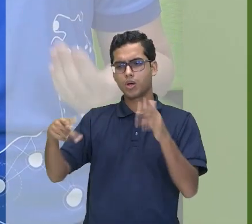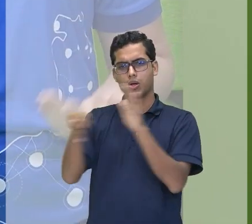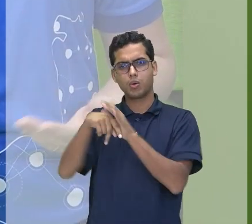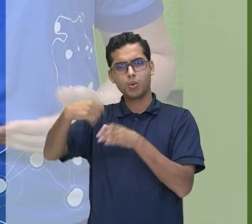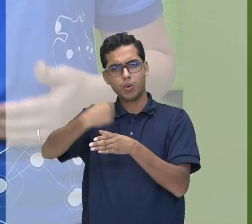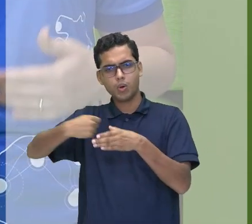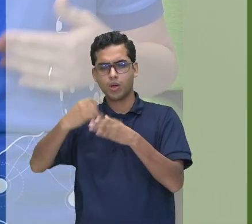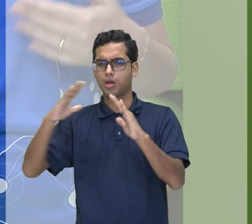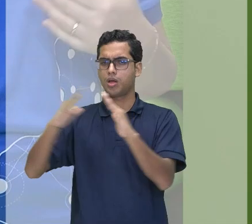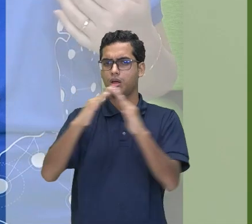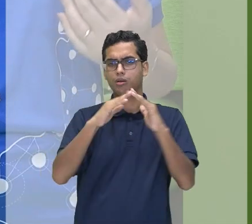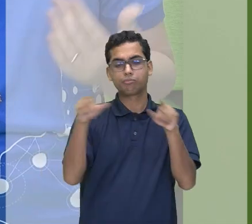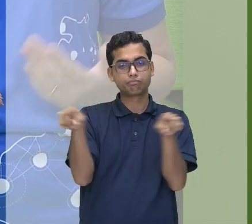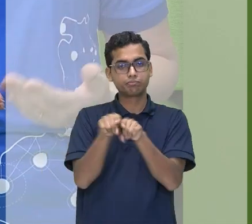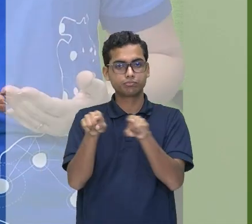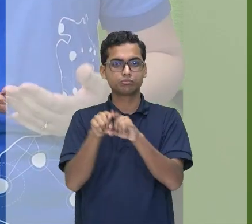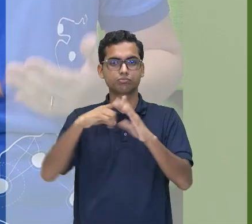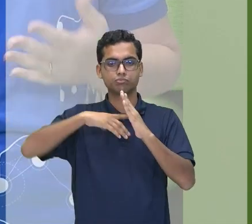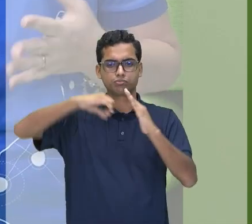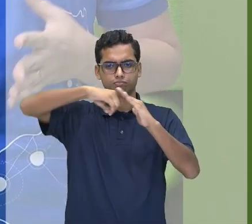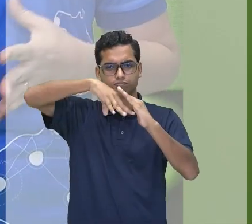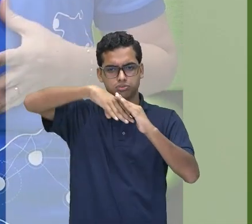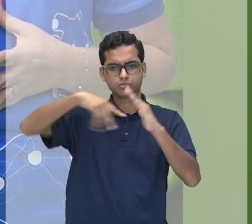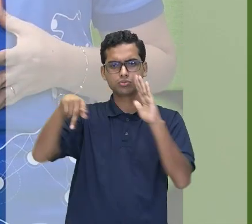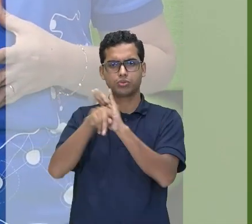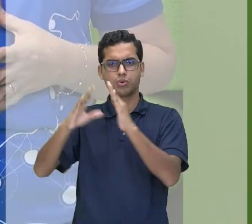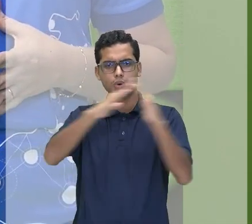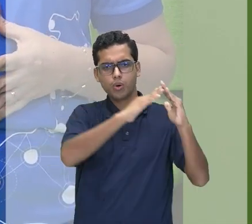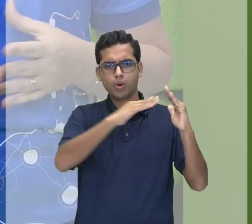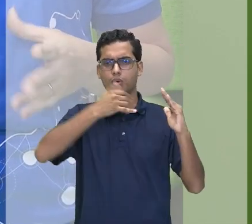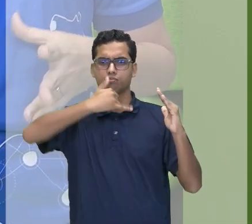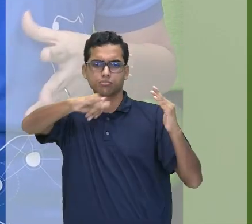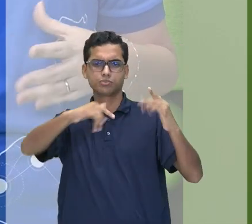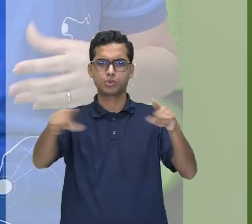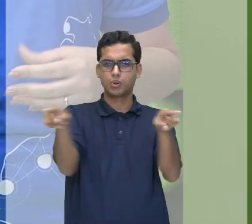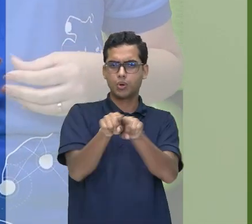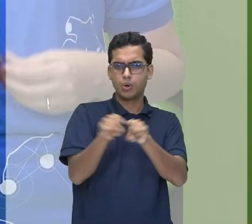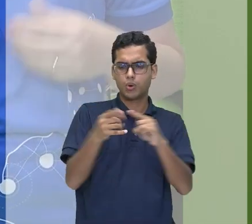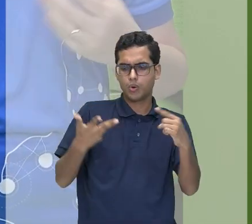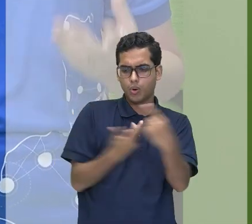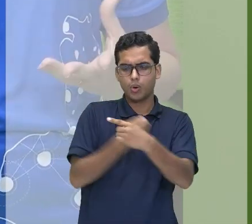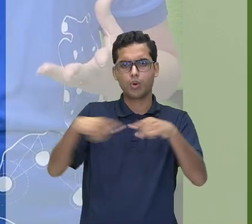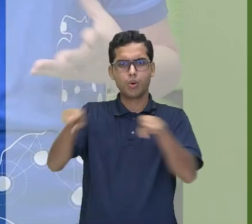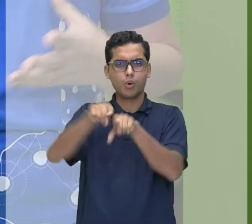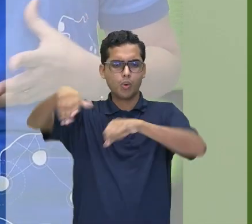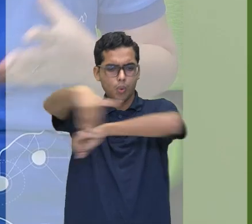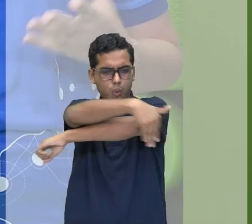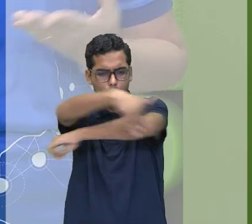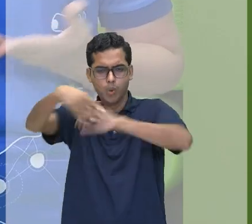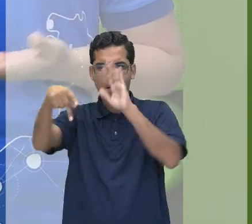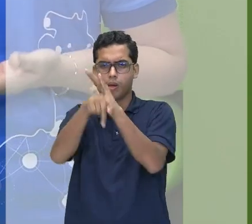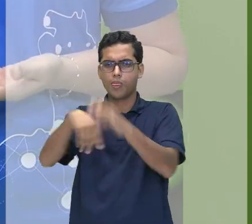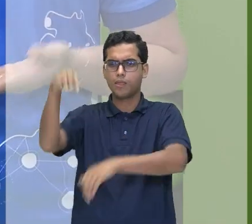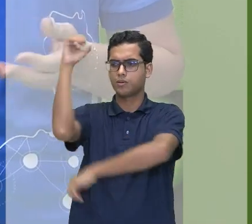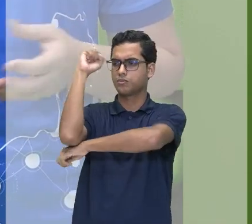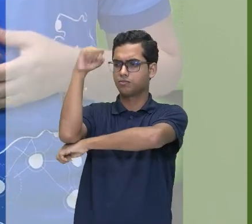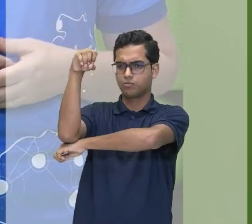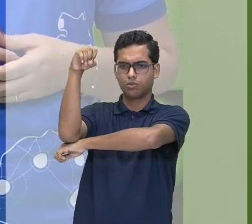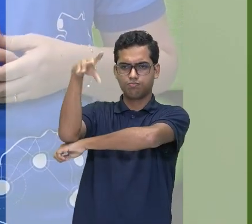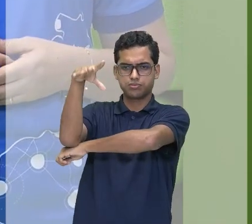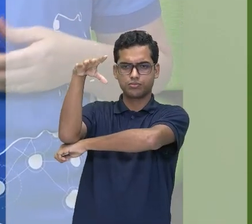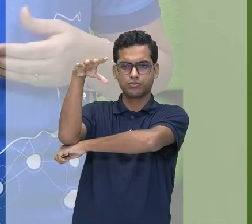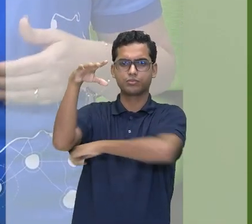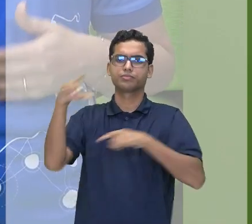de residências, estabelecimentos comerciais e ruas, tá? Então, geralmente, quando se fala de energia, a gente só associa a